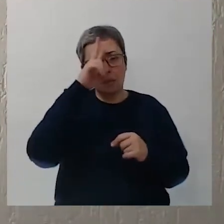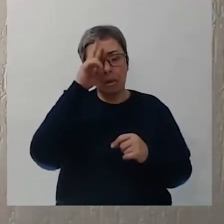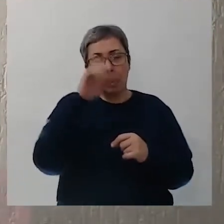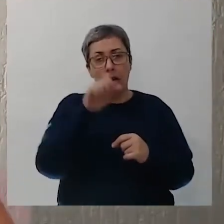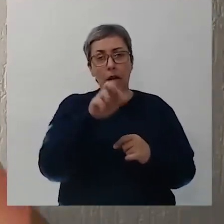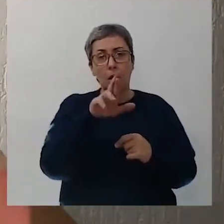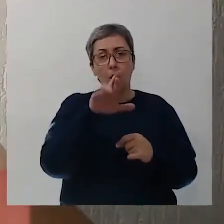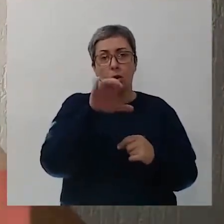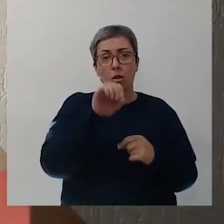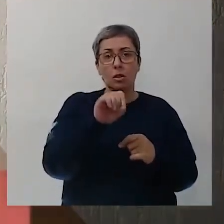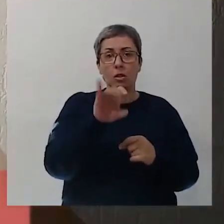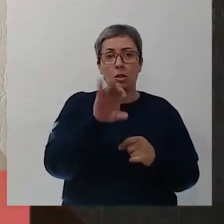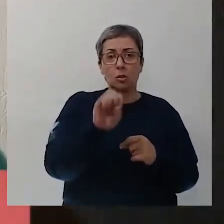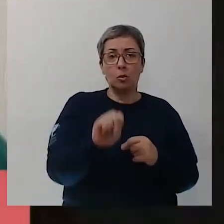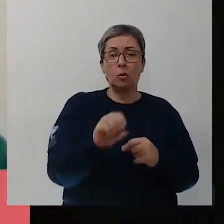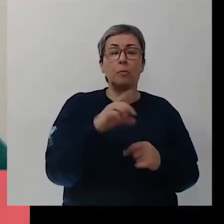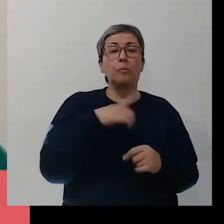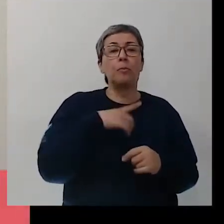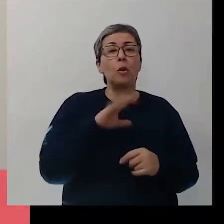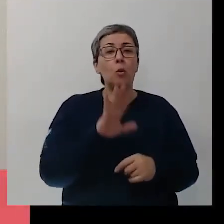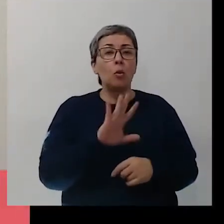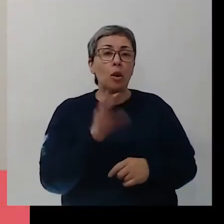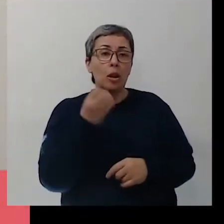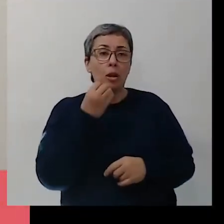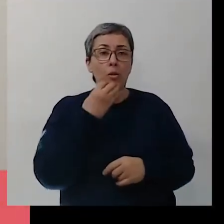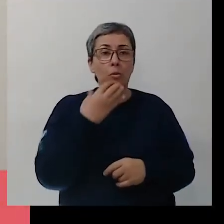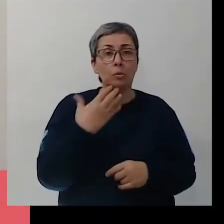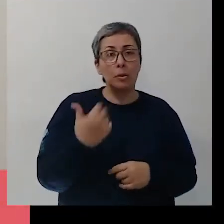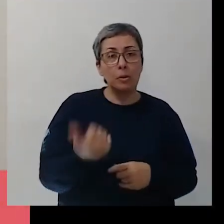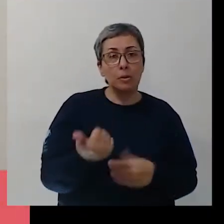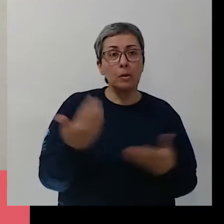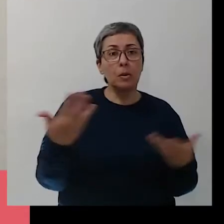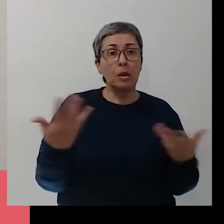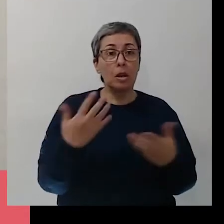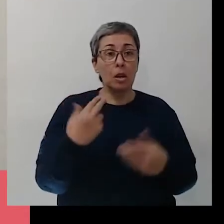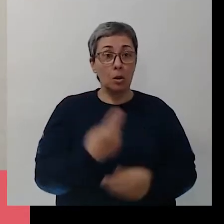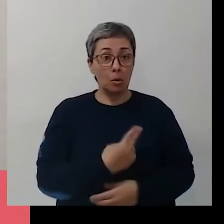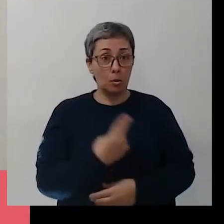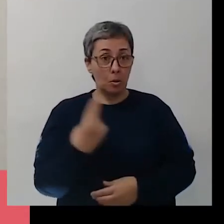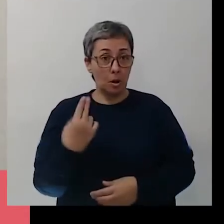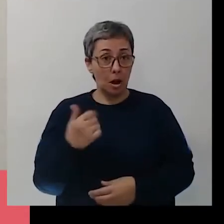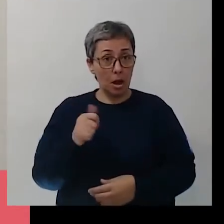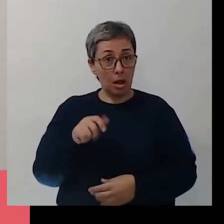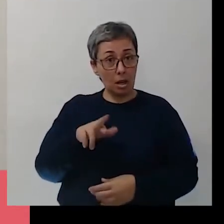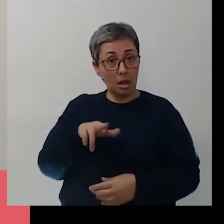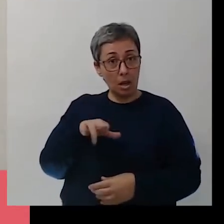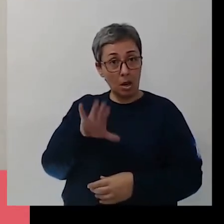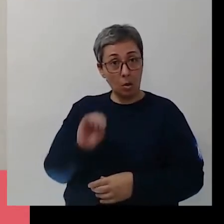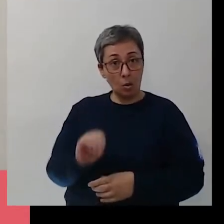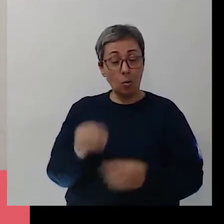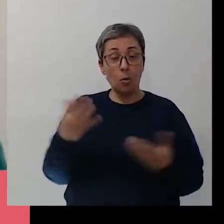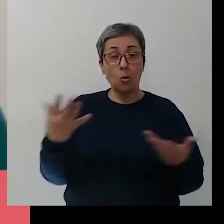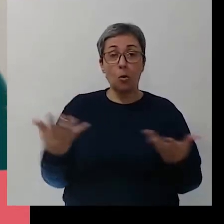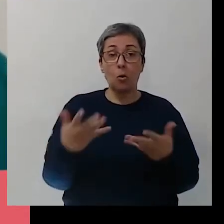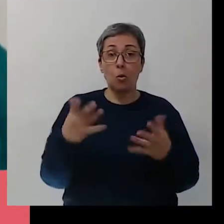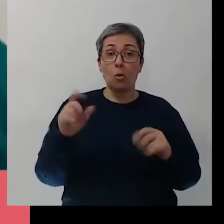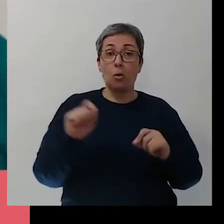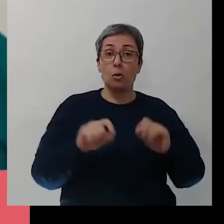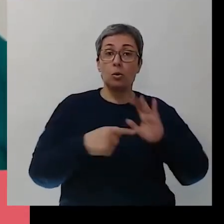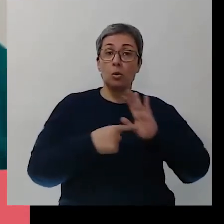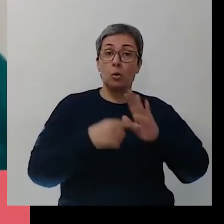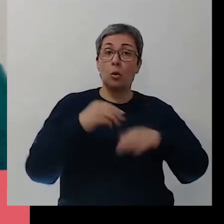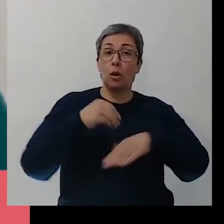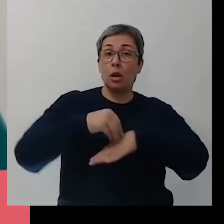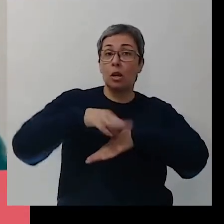é um acróstico. Olá, pessoal, tudo bem com vocês? Eu sou o professor Adriano e trago hoje